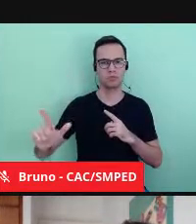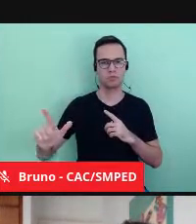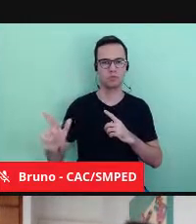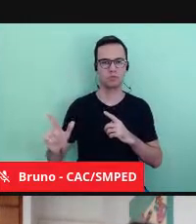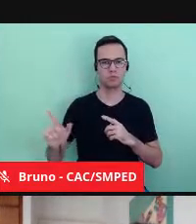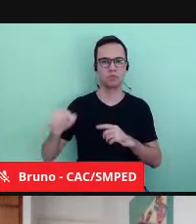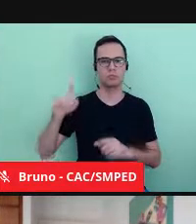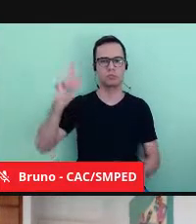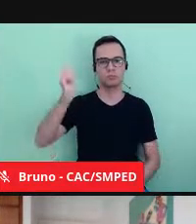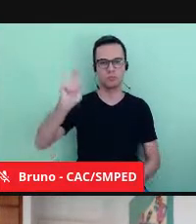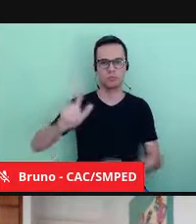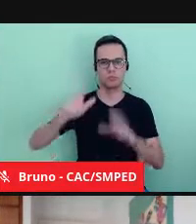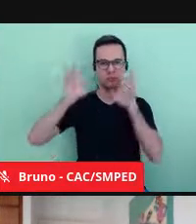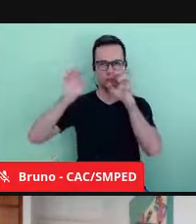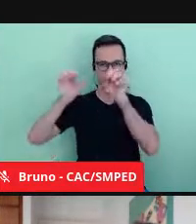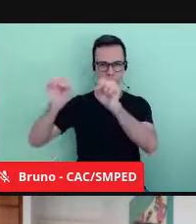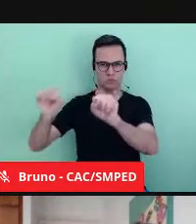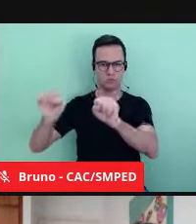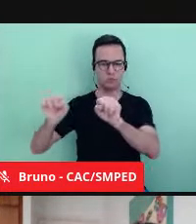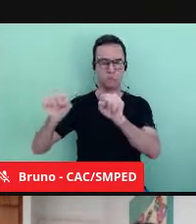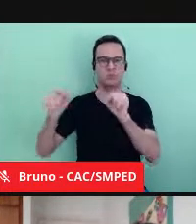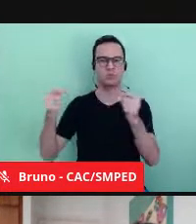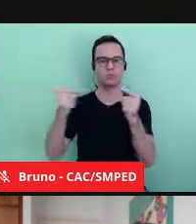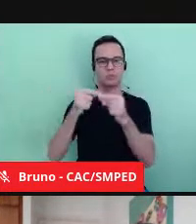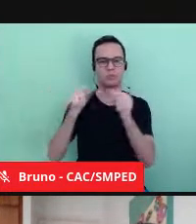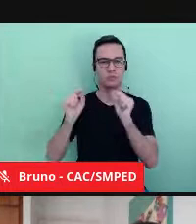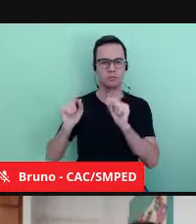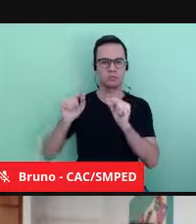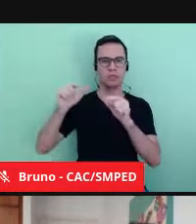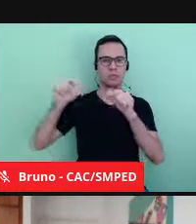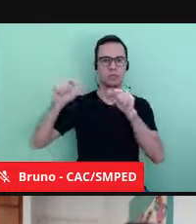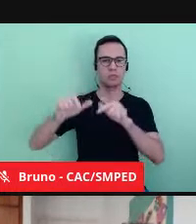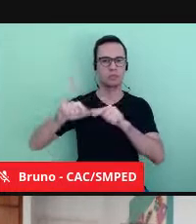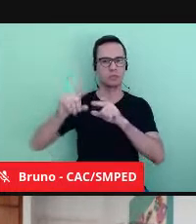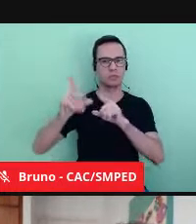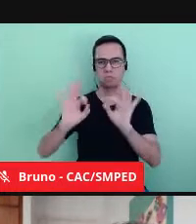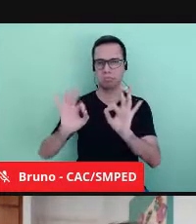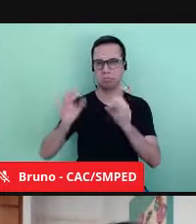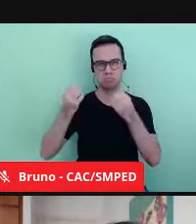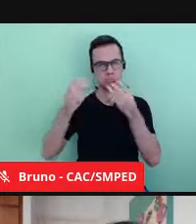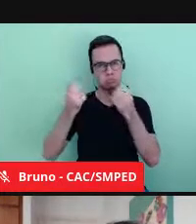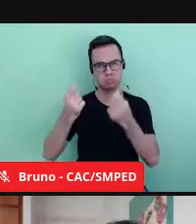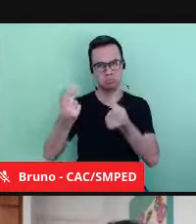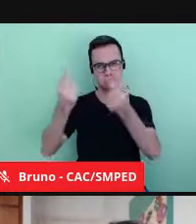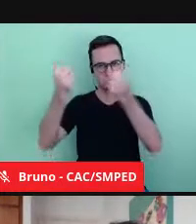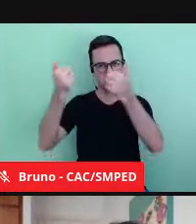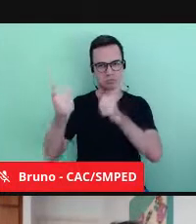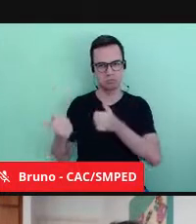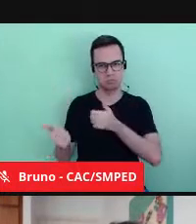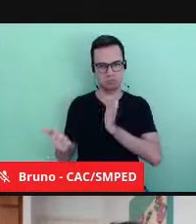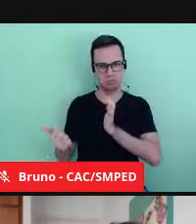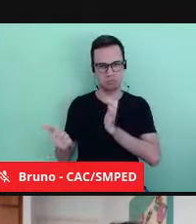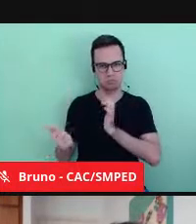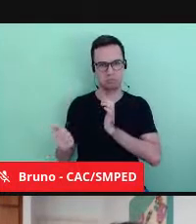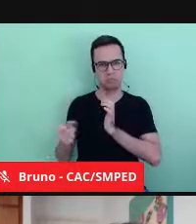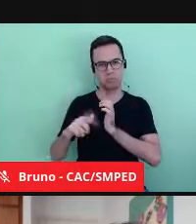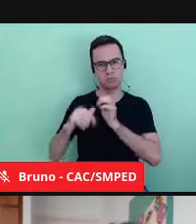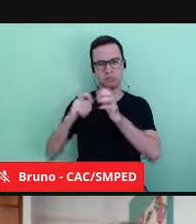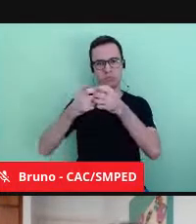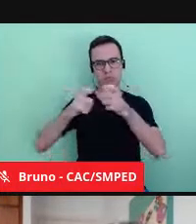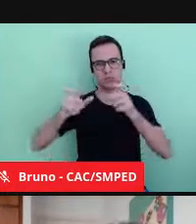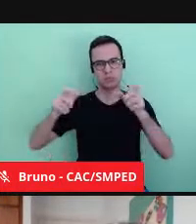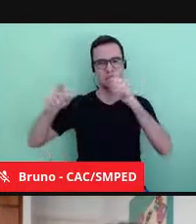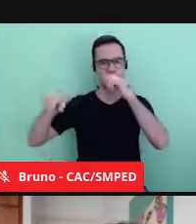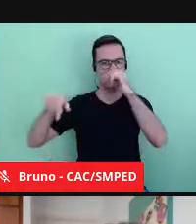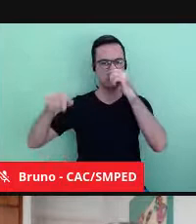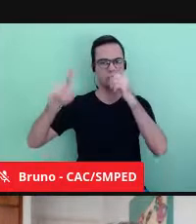a parte mais azul, mais escura, é a área com que tem nenhuma vulnerabilidade, e a gente vai nessa gradação até esse ciano